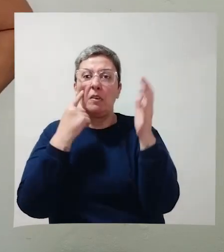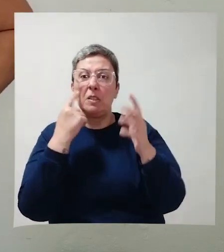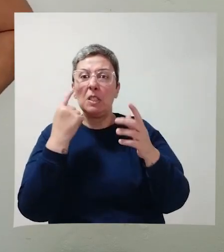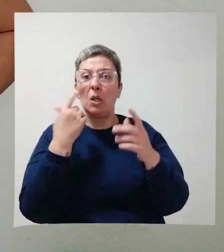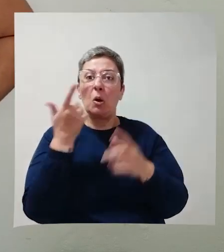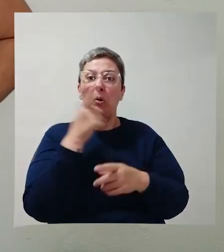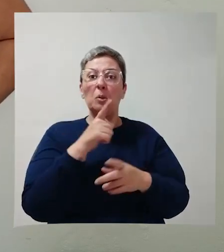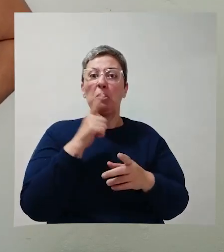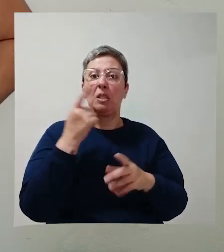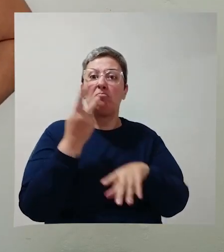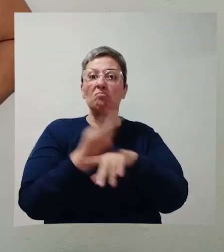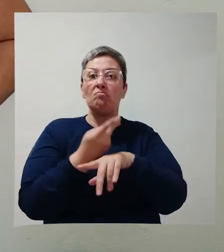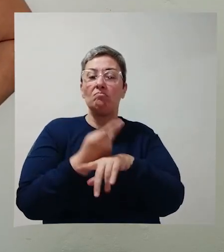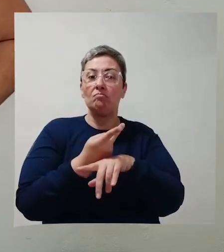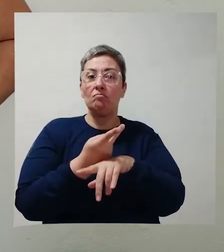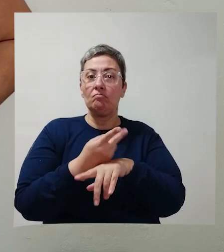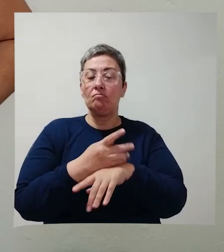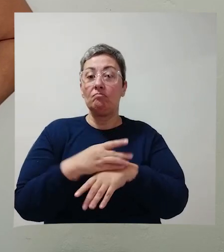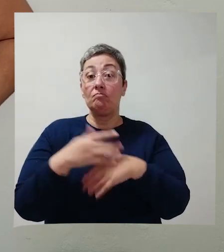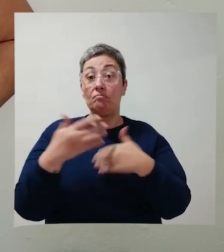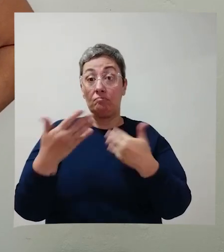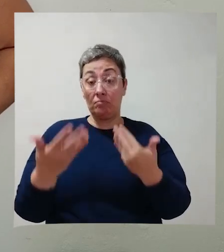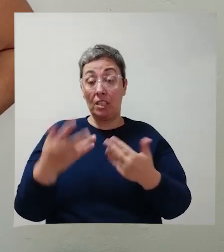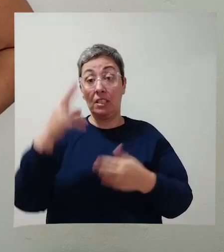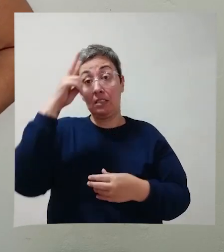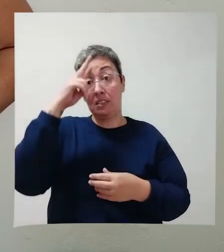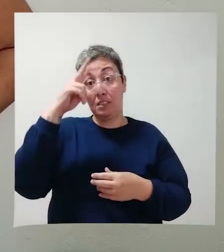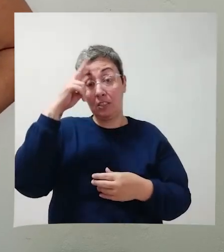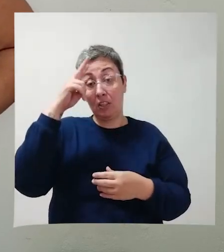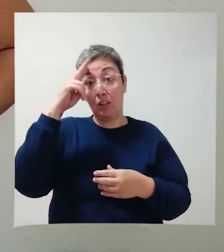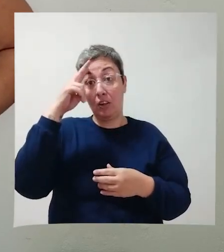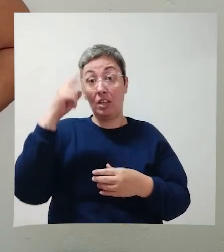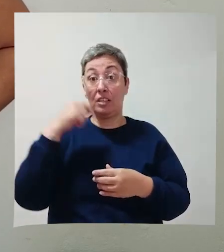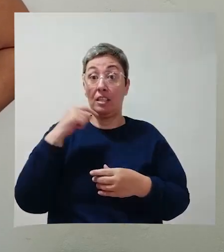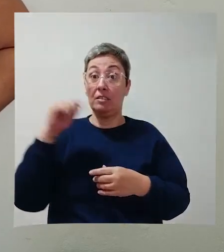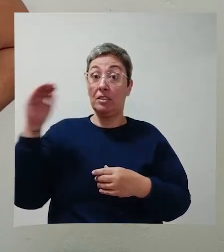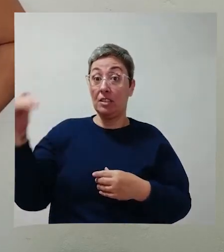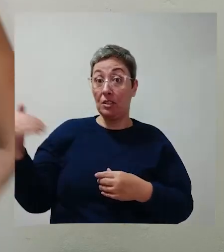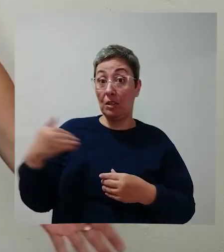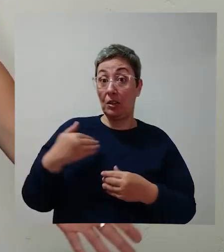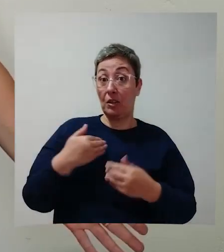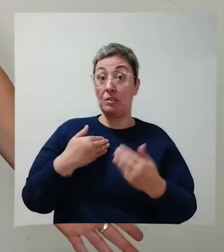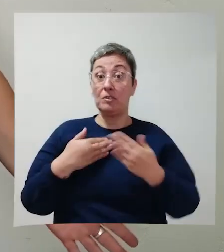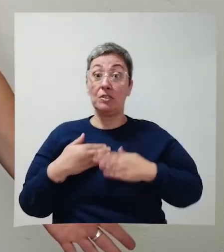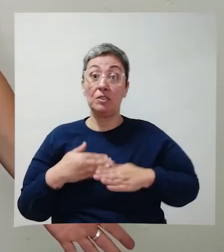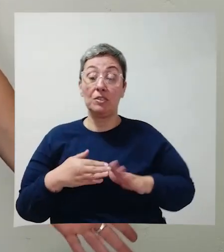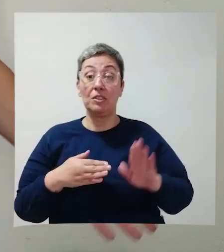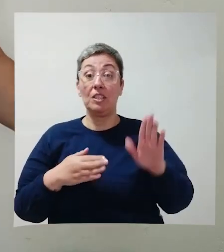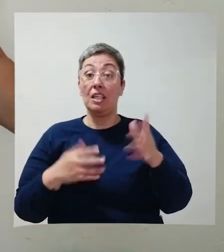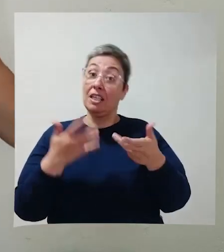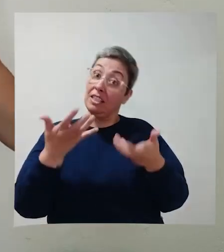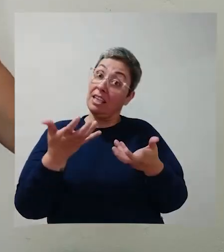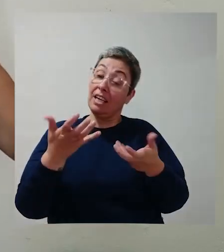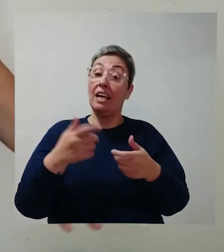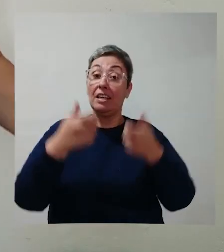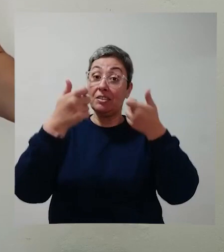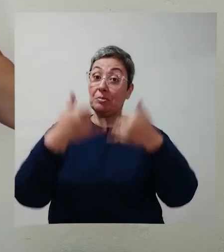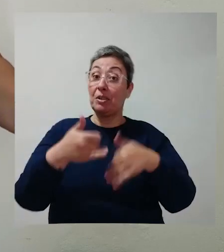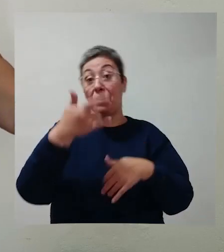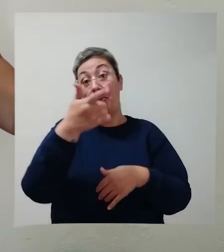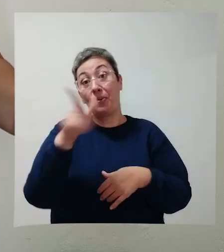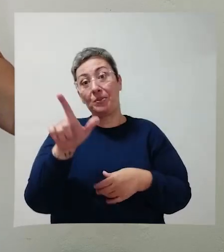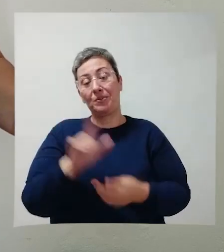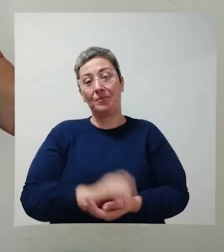se encontram algum tesouro. E essa história entrou por uma porta e saiu pela outra, e quem quiser